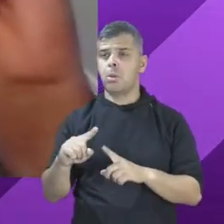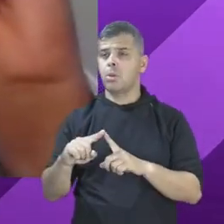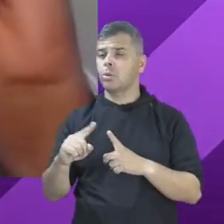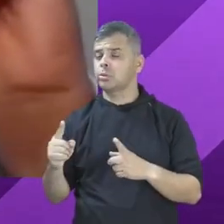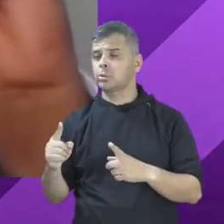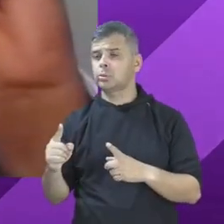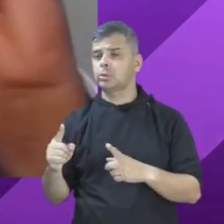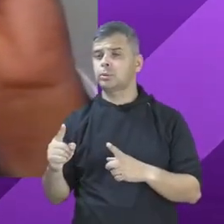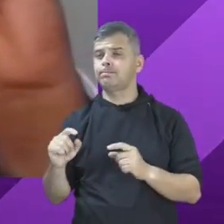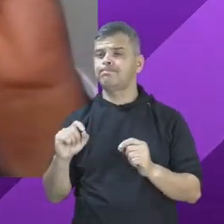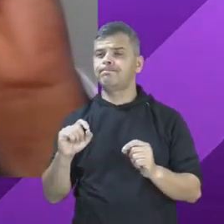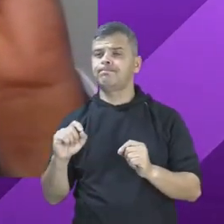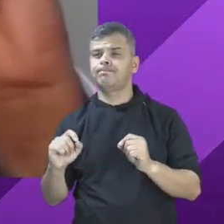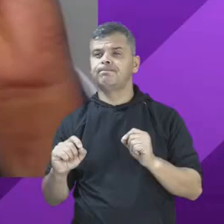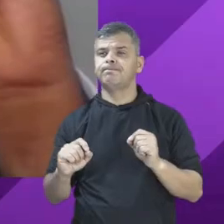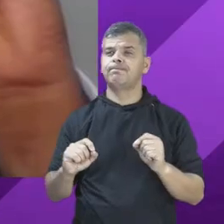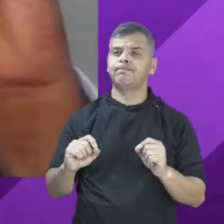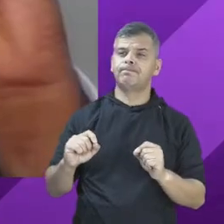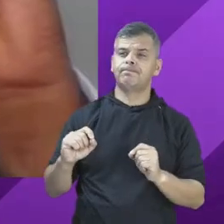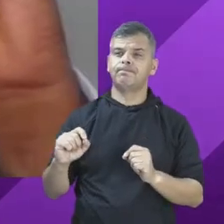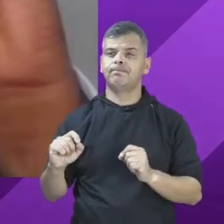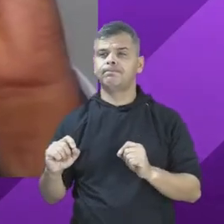condição de